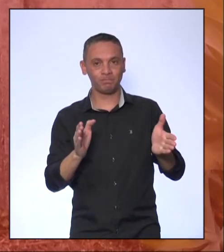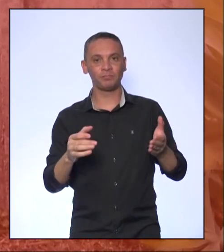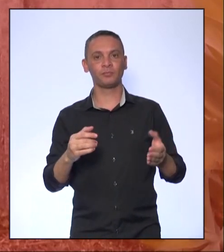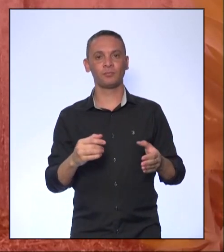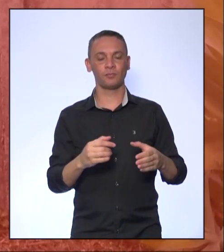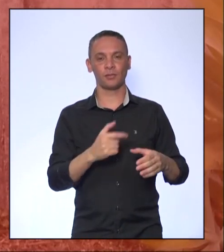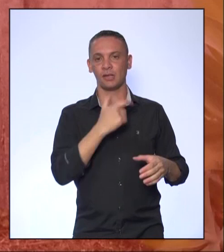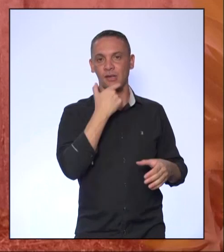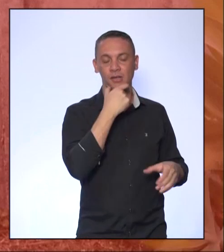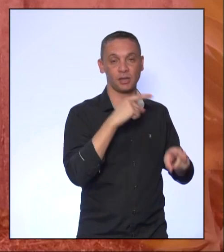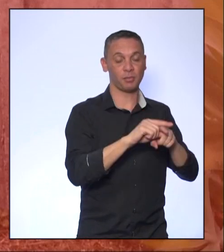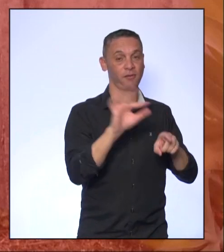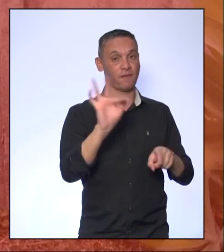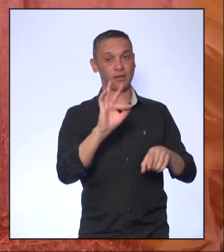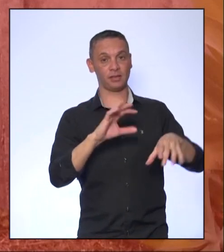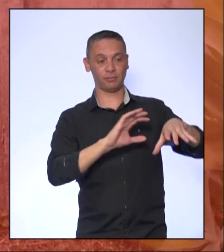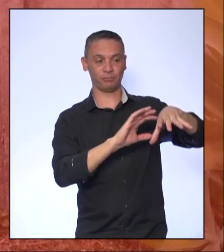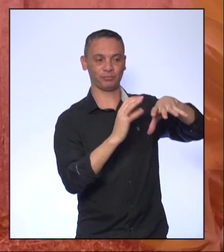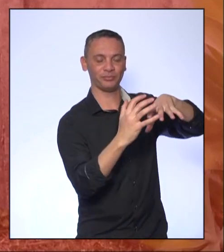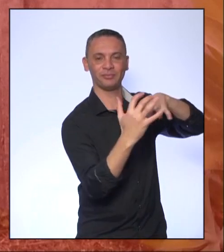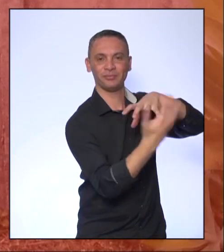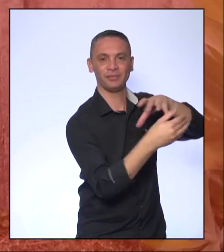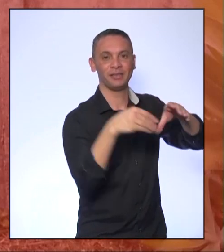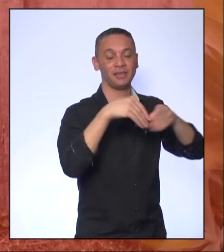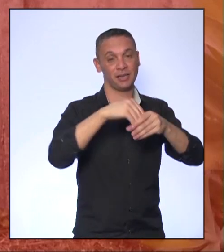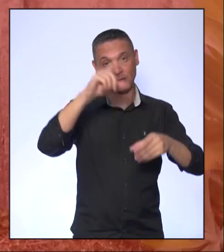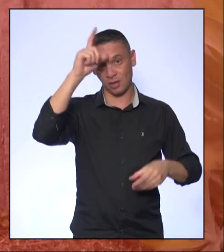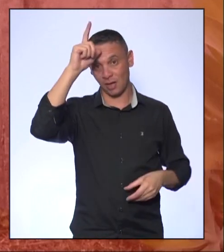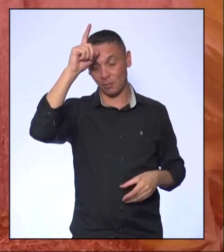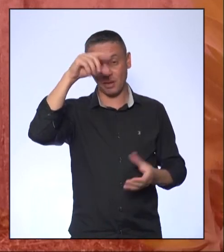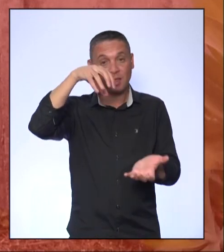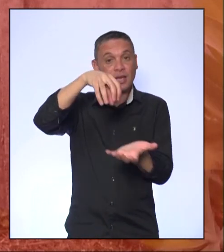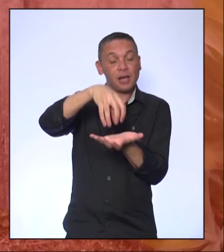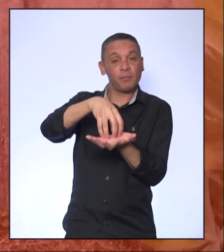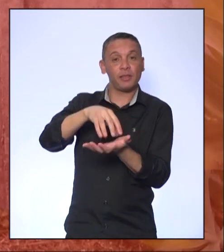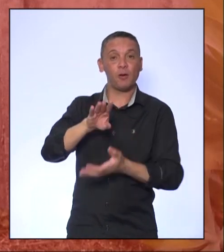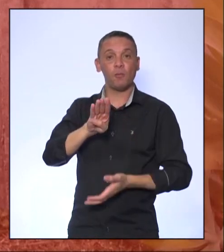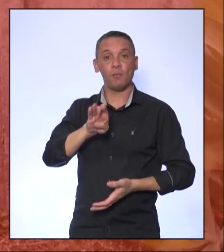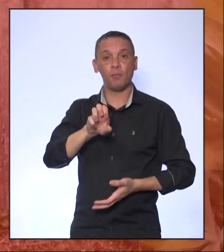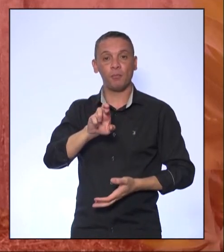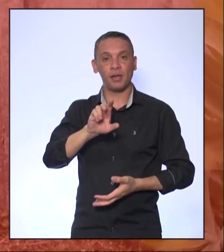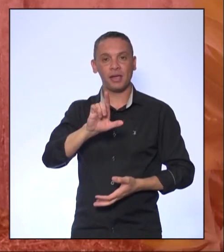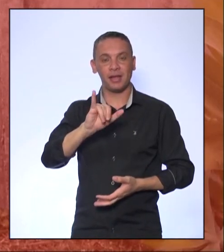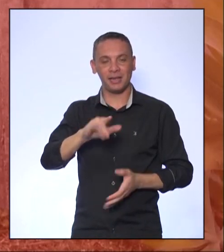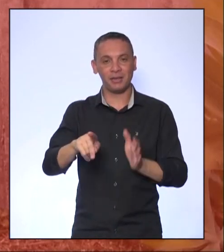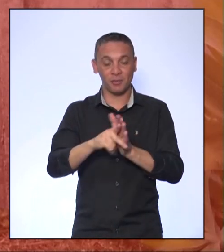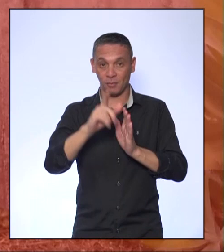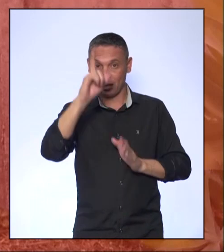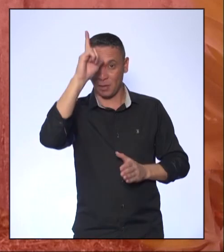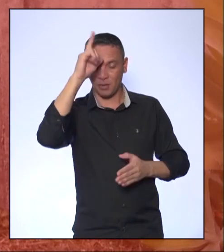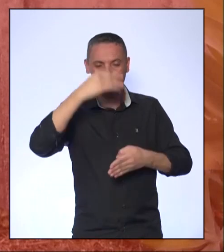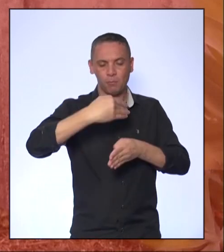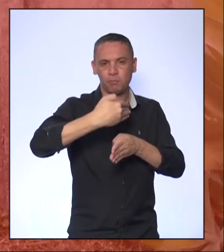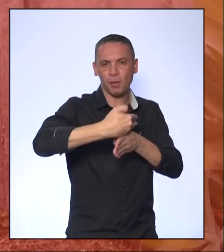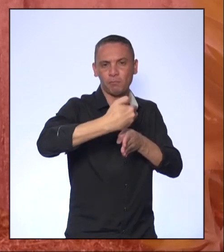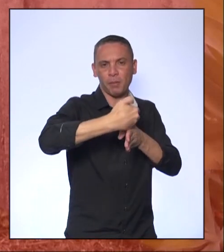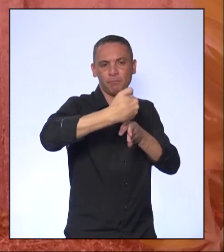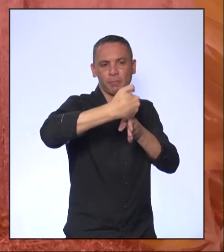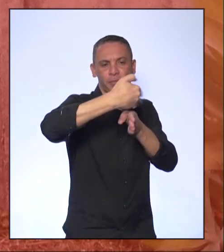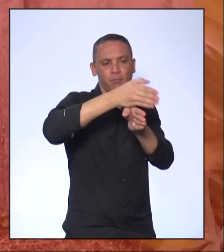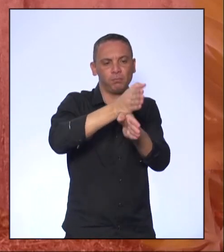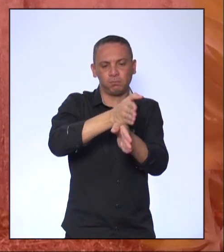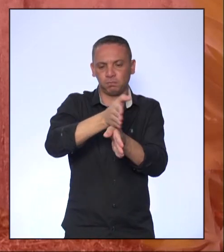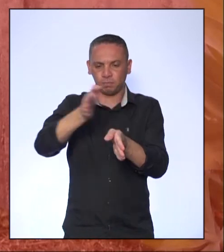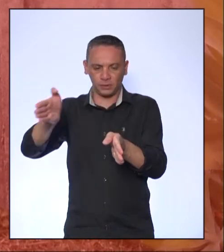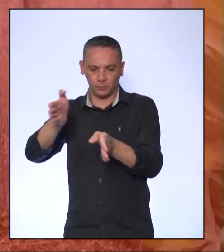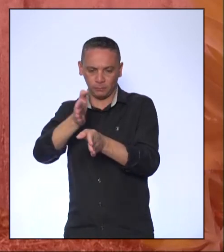Reino Unido e França. Até a capital, Berlim, foi dividida e teve um muro construído separando o seu